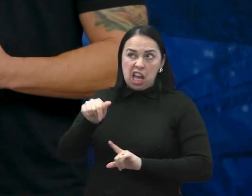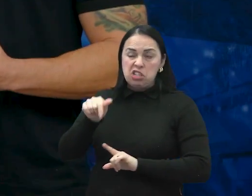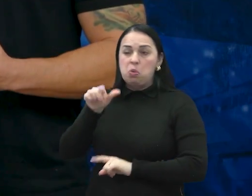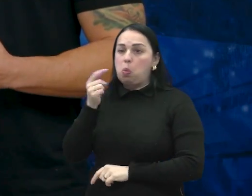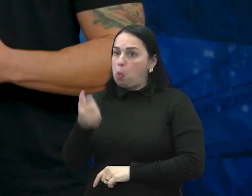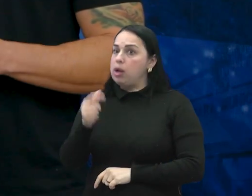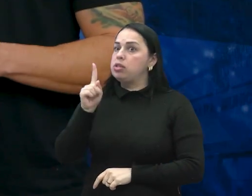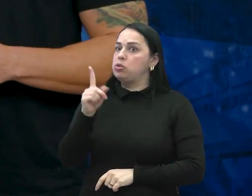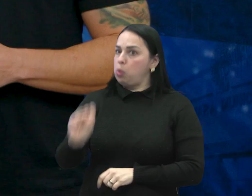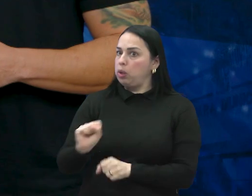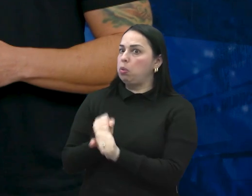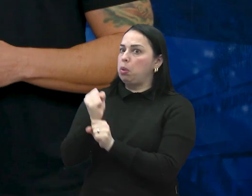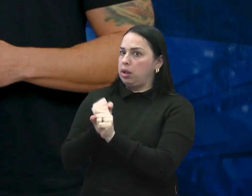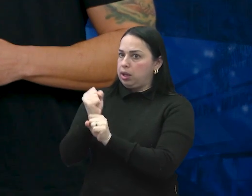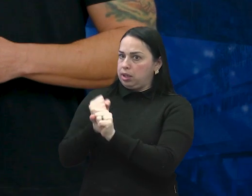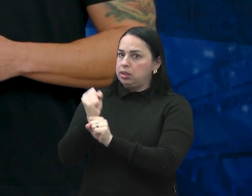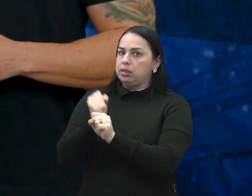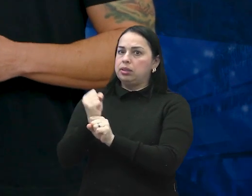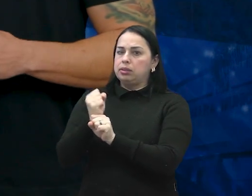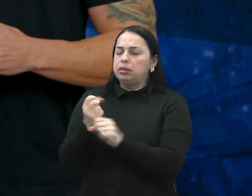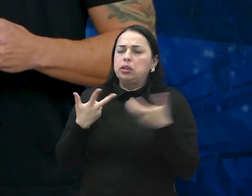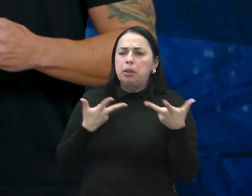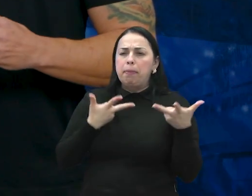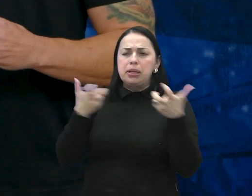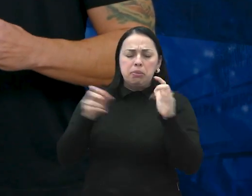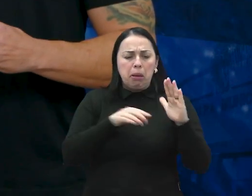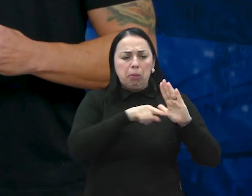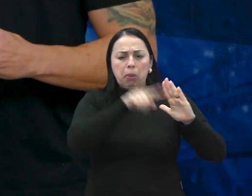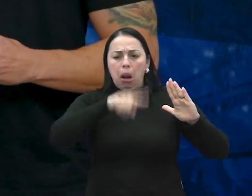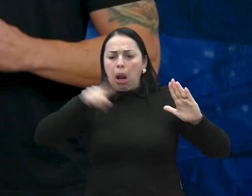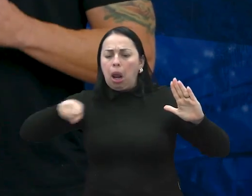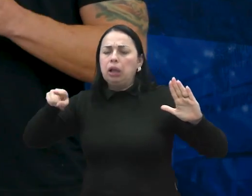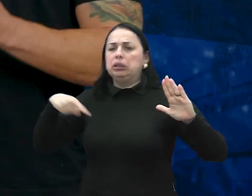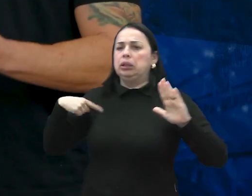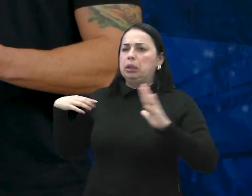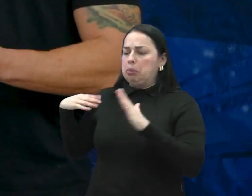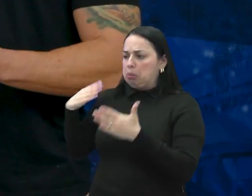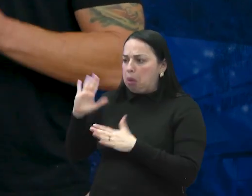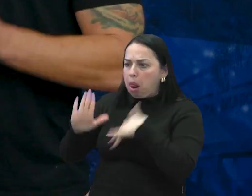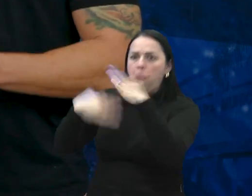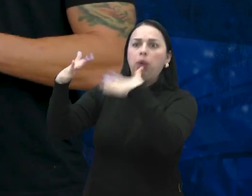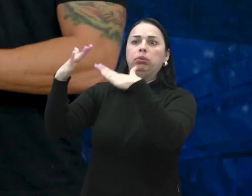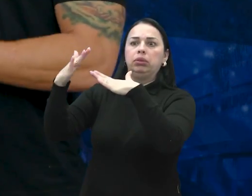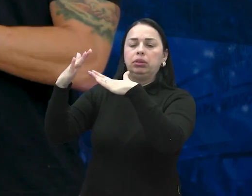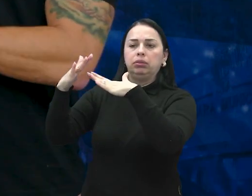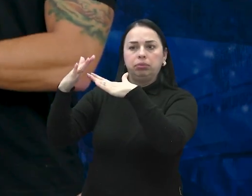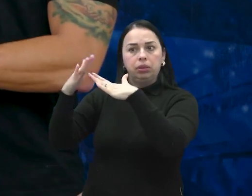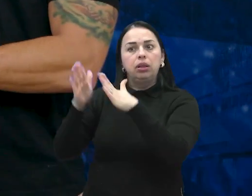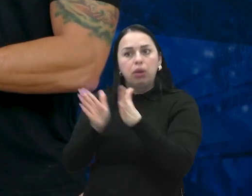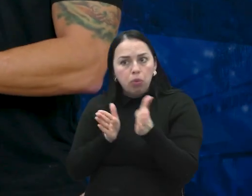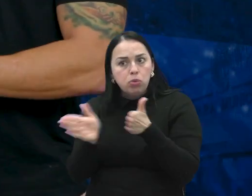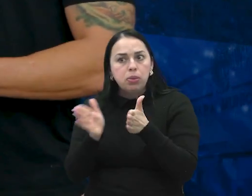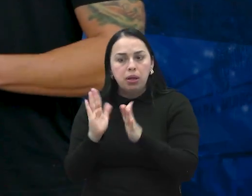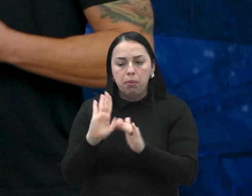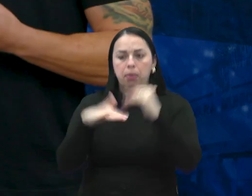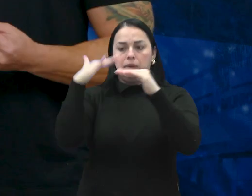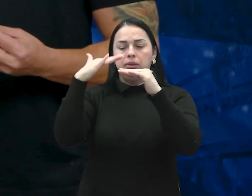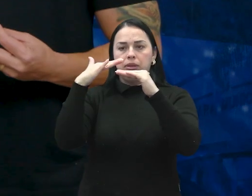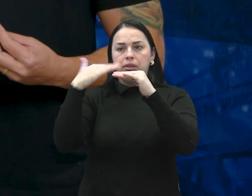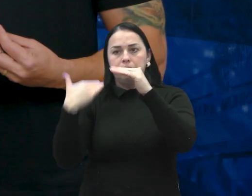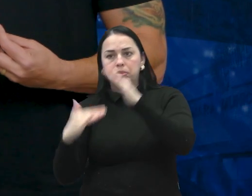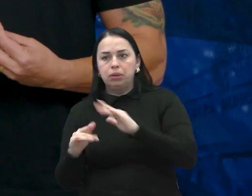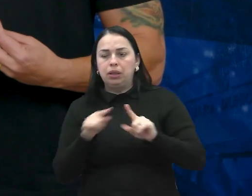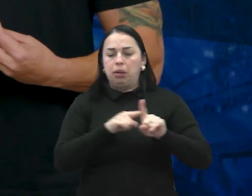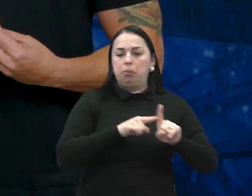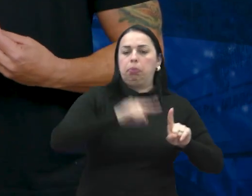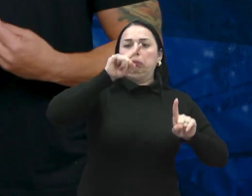indo para 18 anos de lei seca, e a gente percebe que teve um avanço significativo em alguns momentos dessa história. Então, por que eu digo